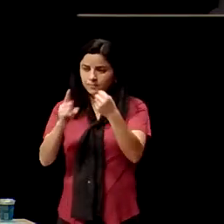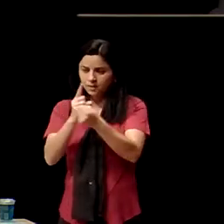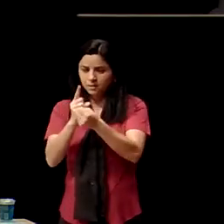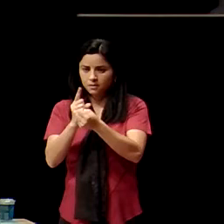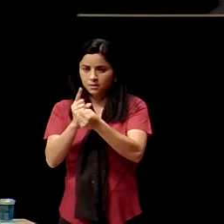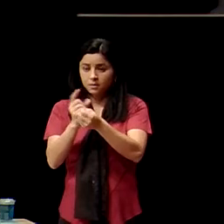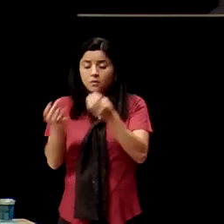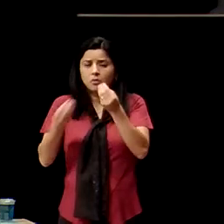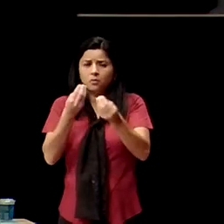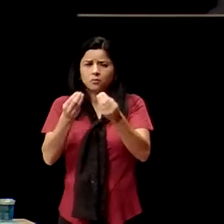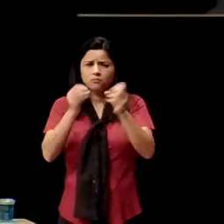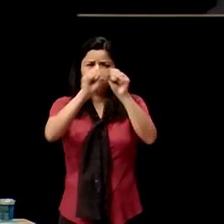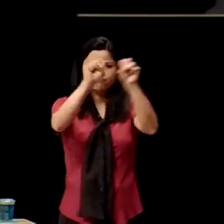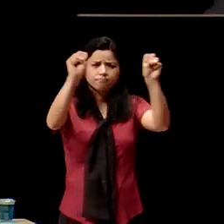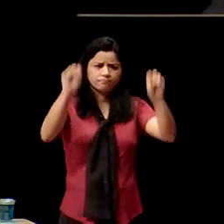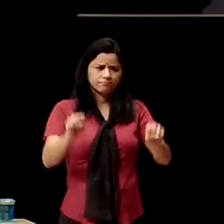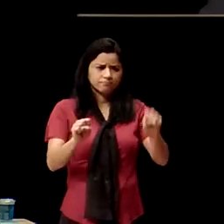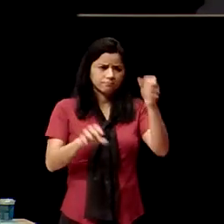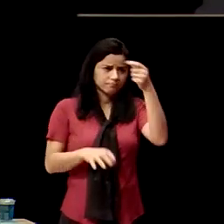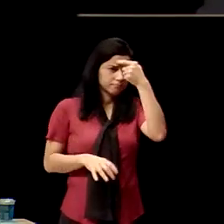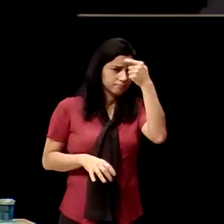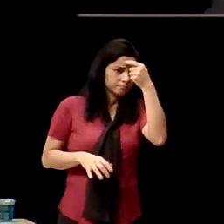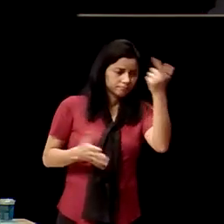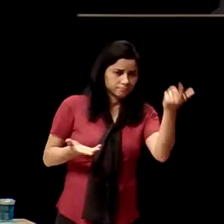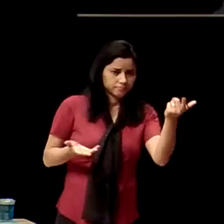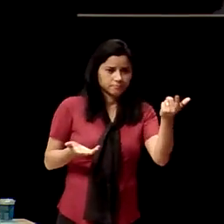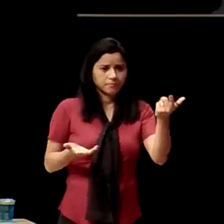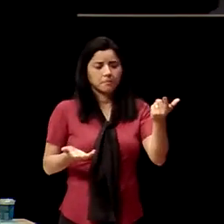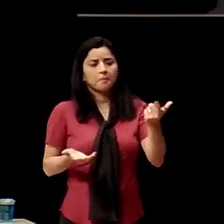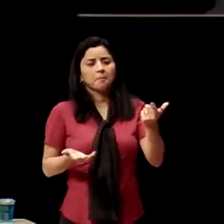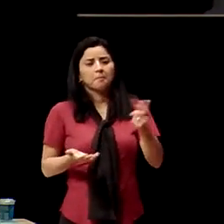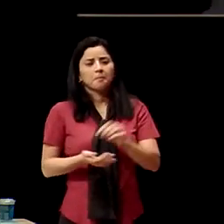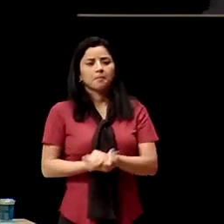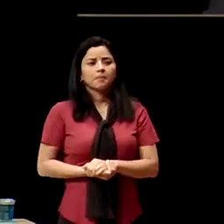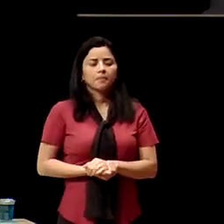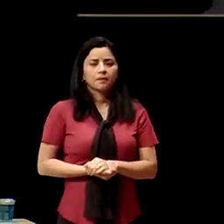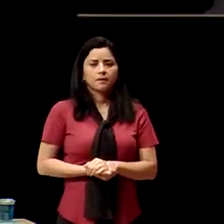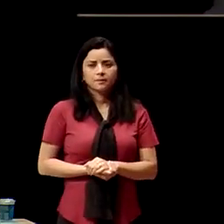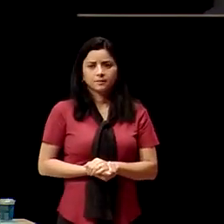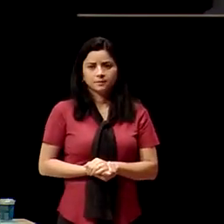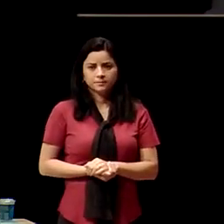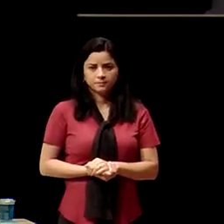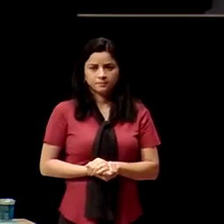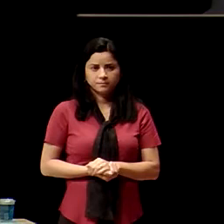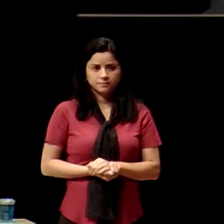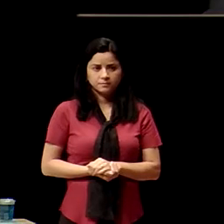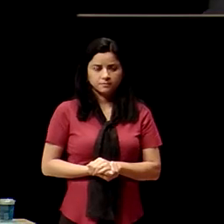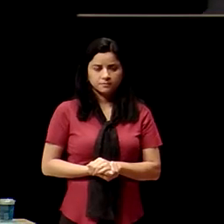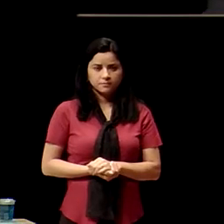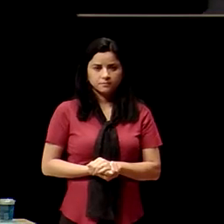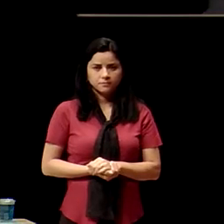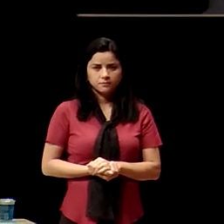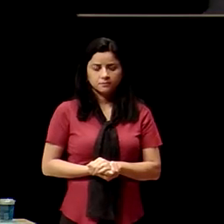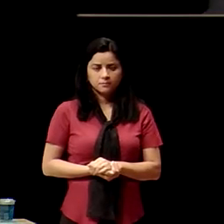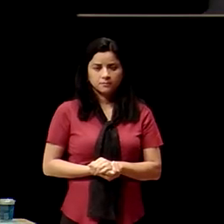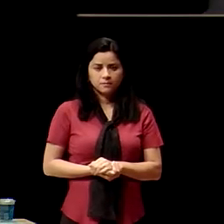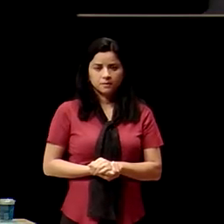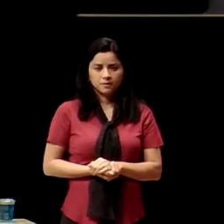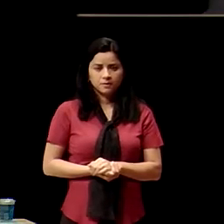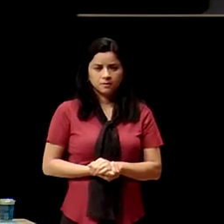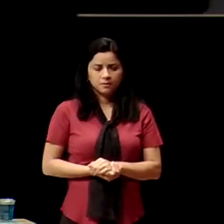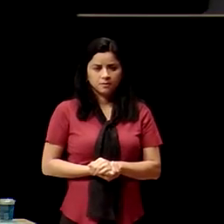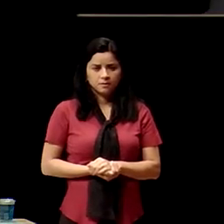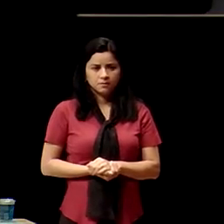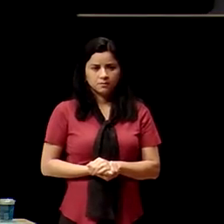sistema intelectual. The study programs aspire to familiarize students